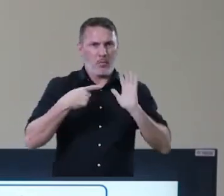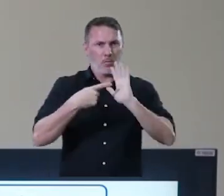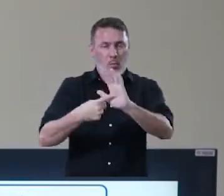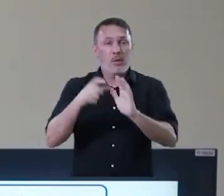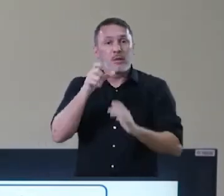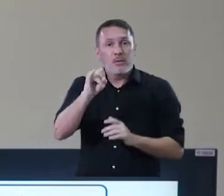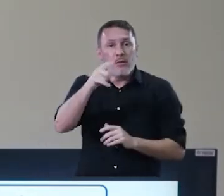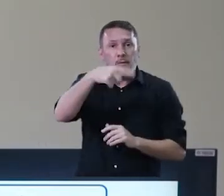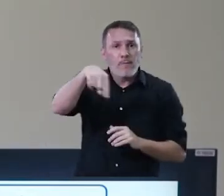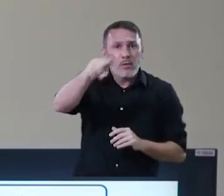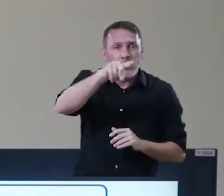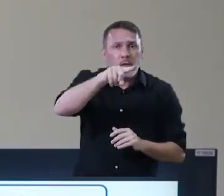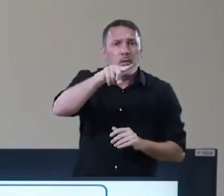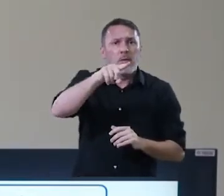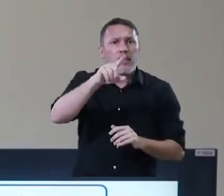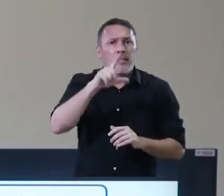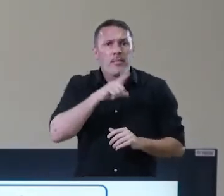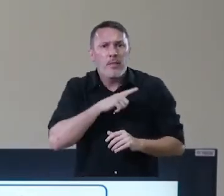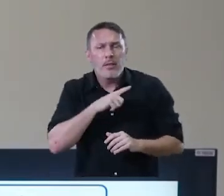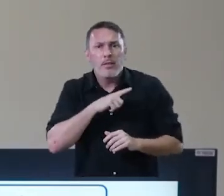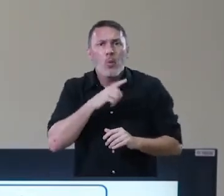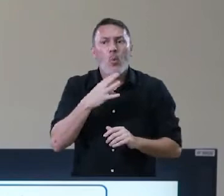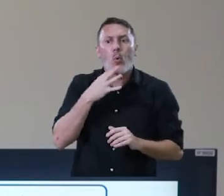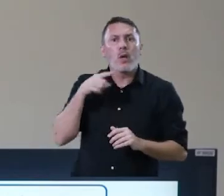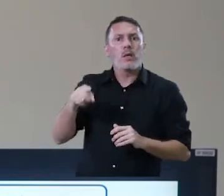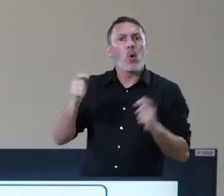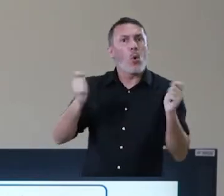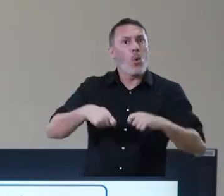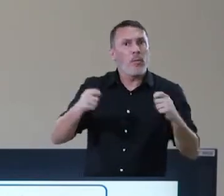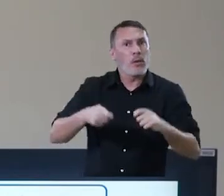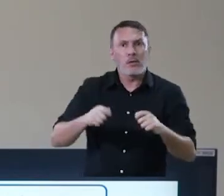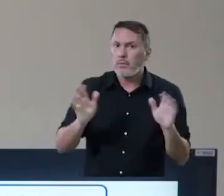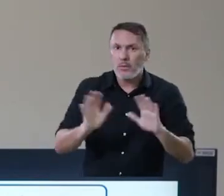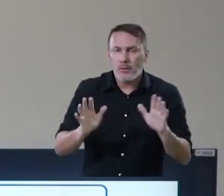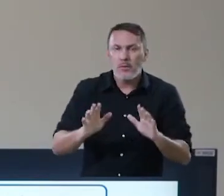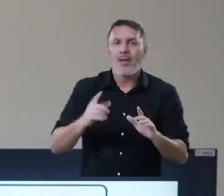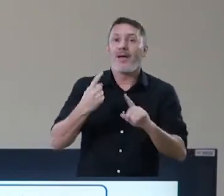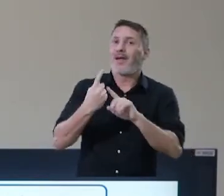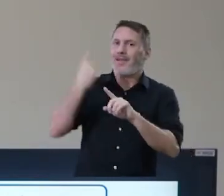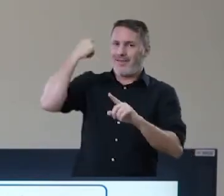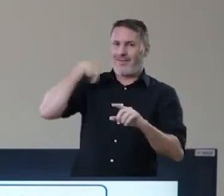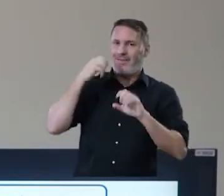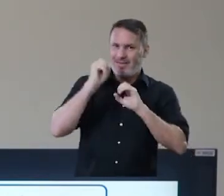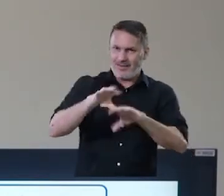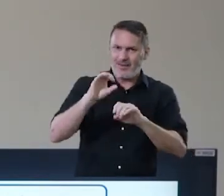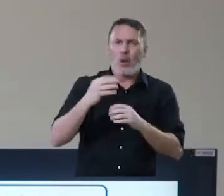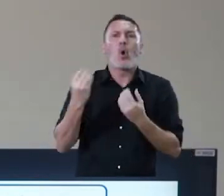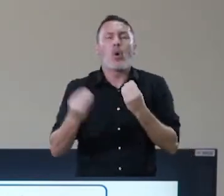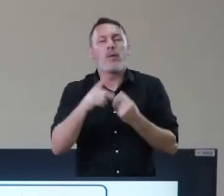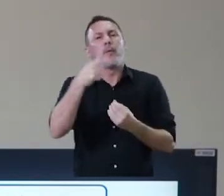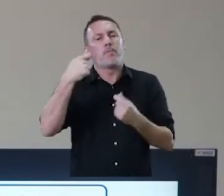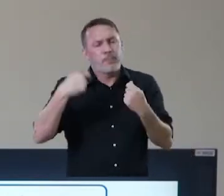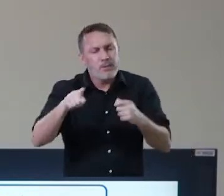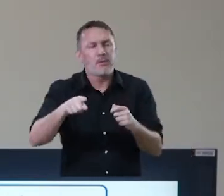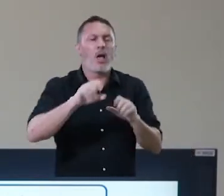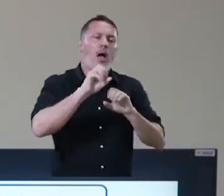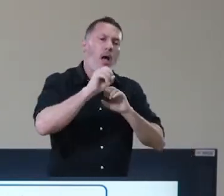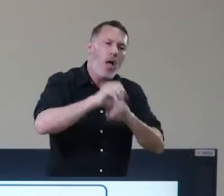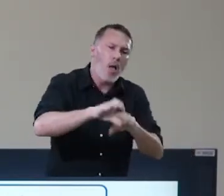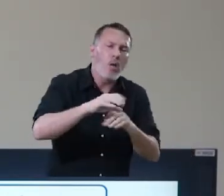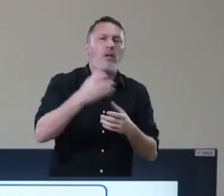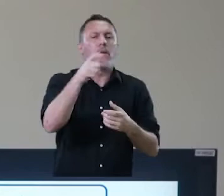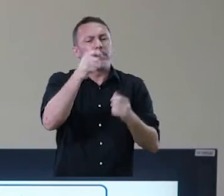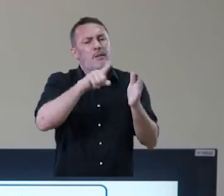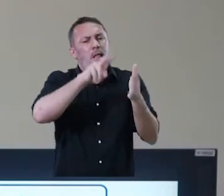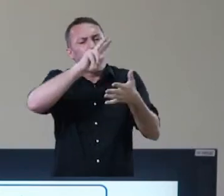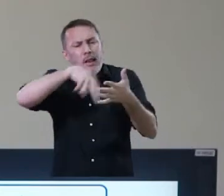aqui. Então, se você ainda não tem conhecimento sobre essas competências, aquilo que nós falamos na primeira aula, faça a leitura,